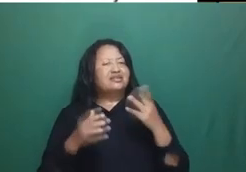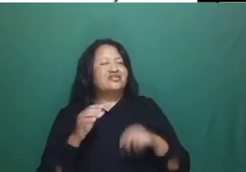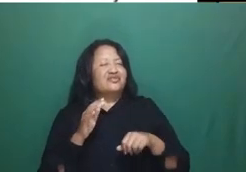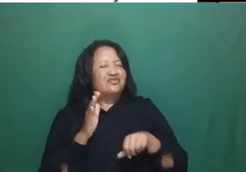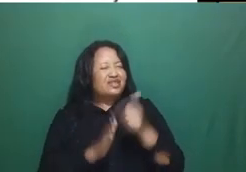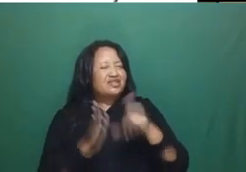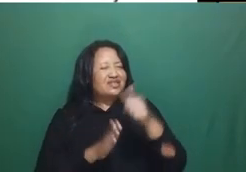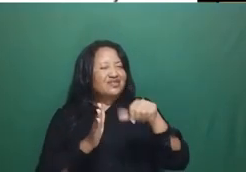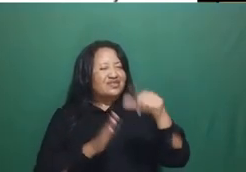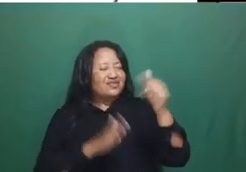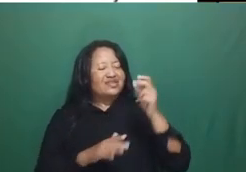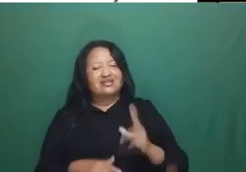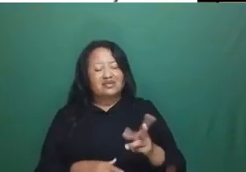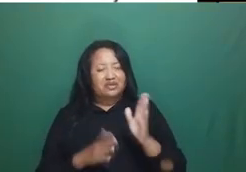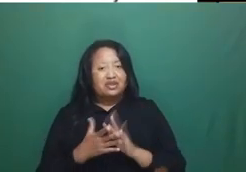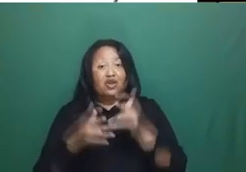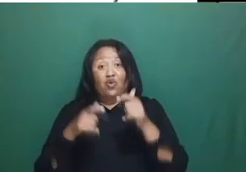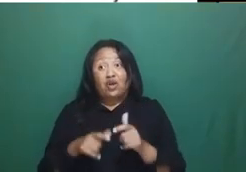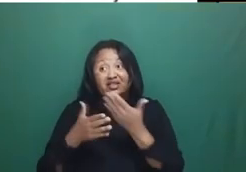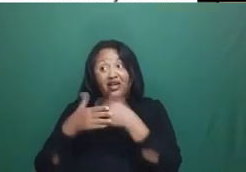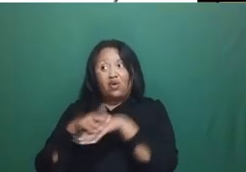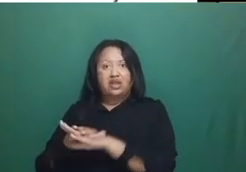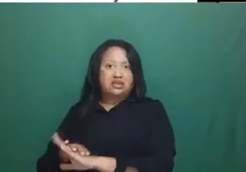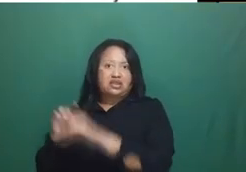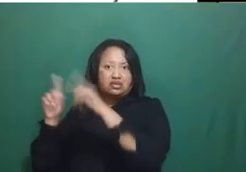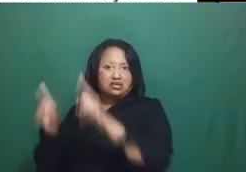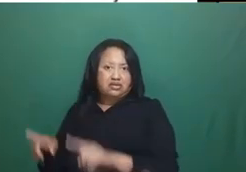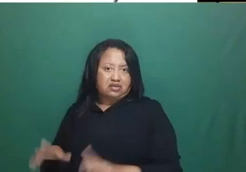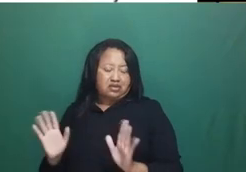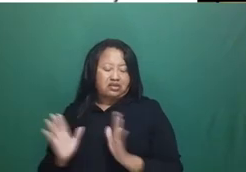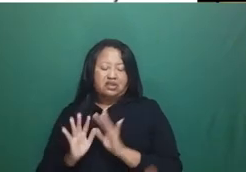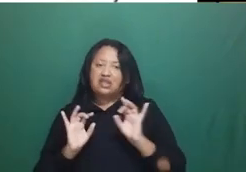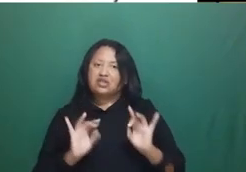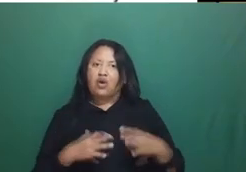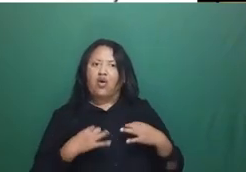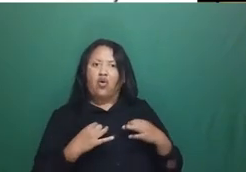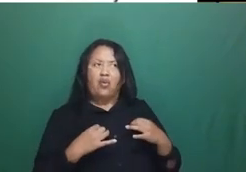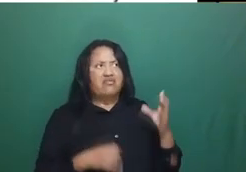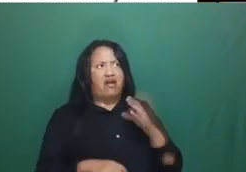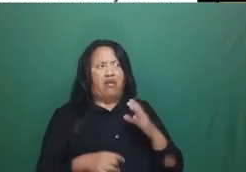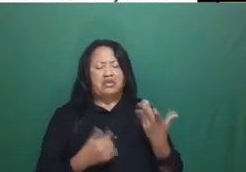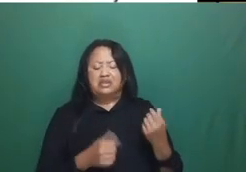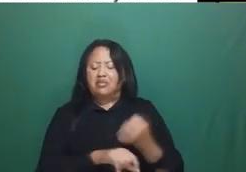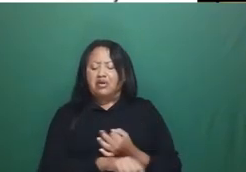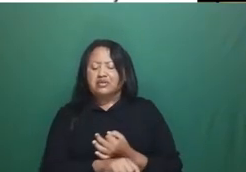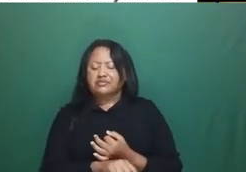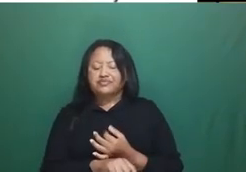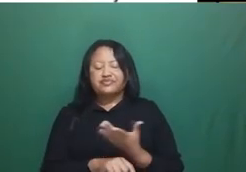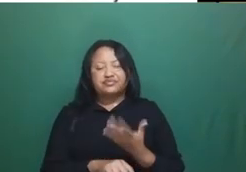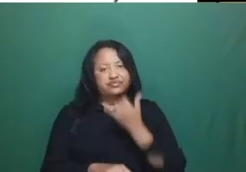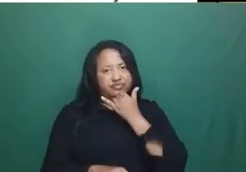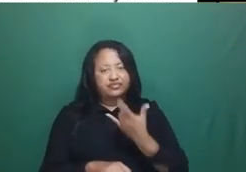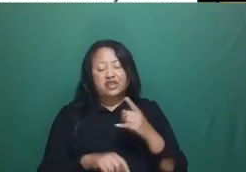vezes né em lugar de ser uma roupa ser alguma coisa rápida emocionalmente perdão